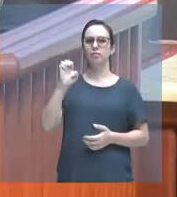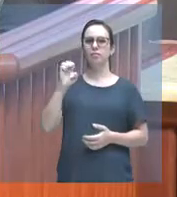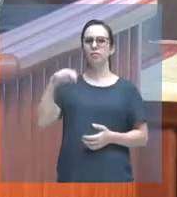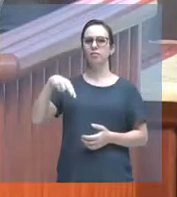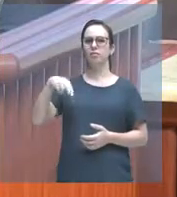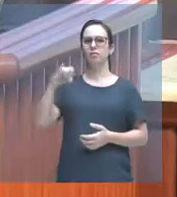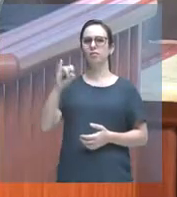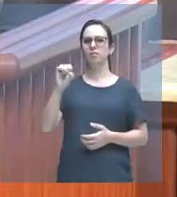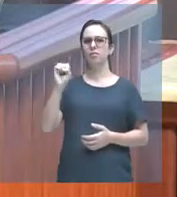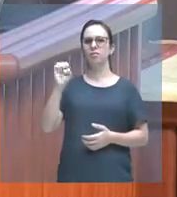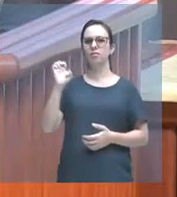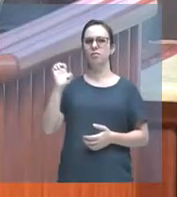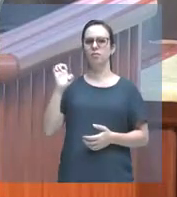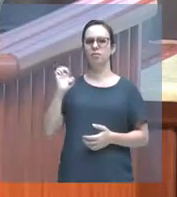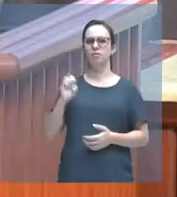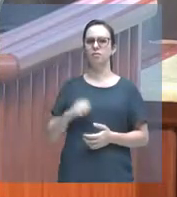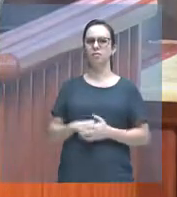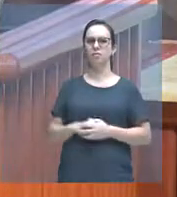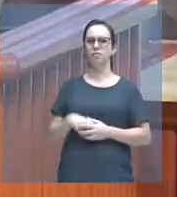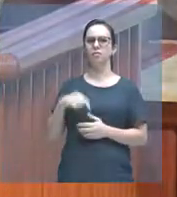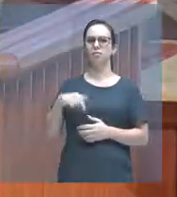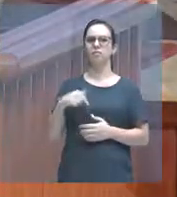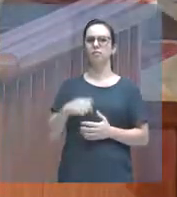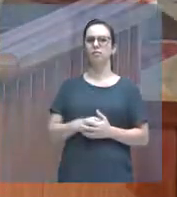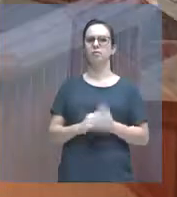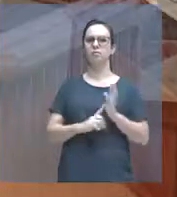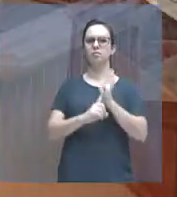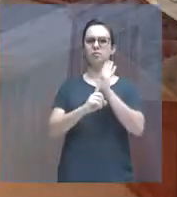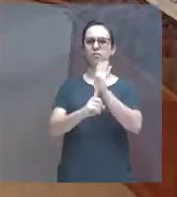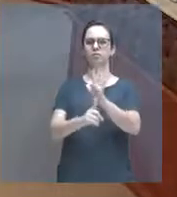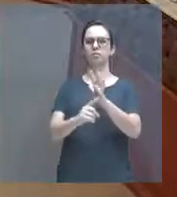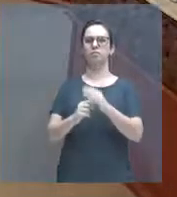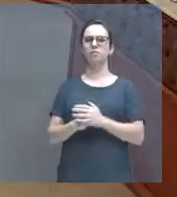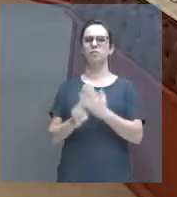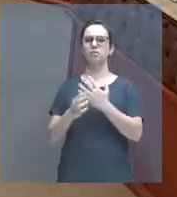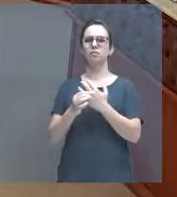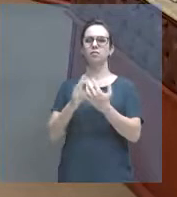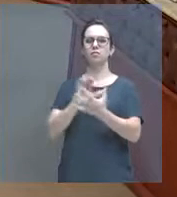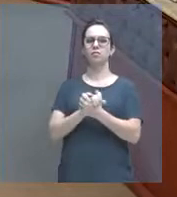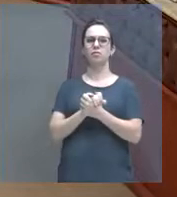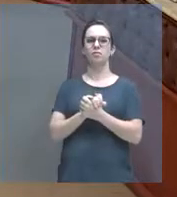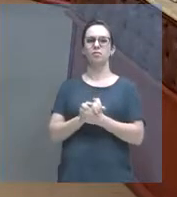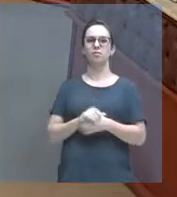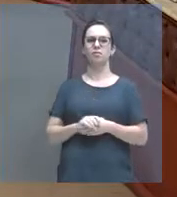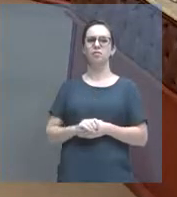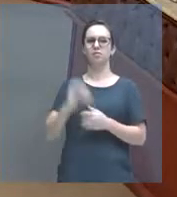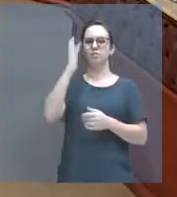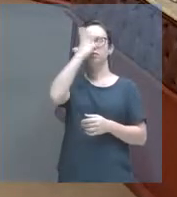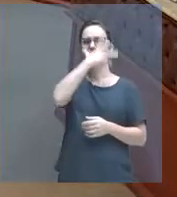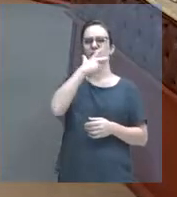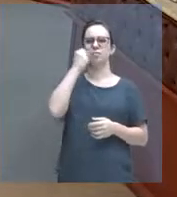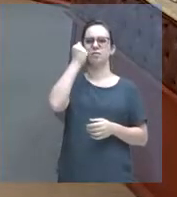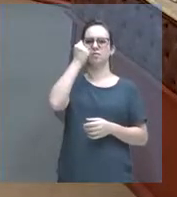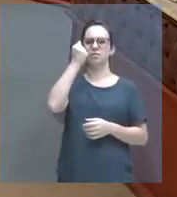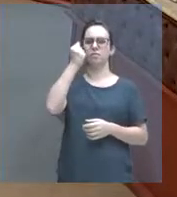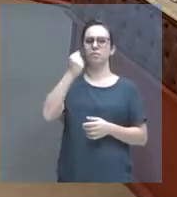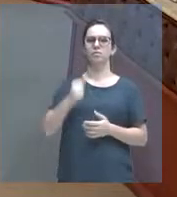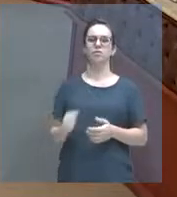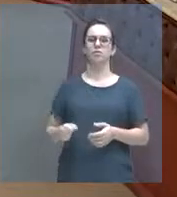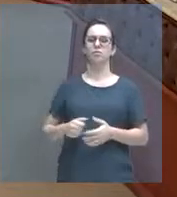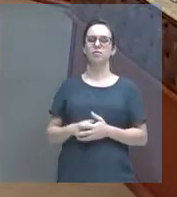João, representando a esposa do seu João. Olha que lindo, né?